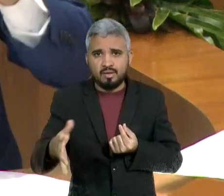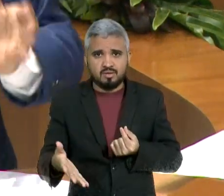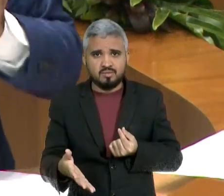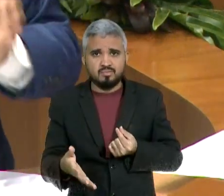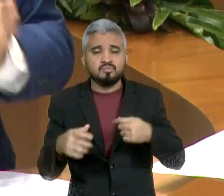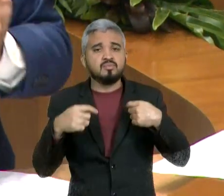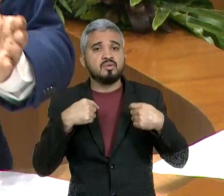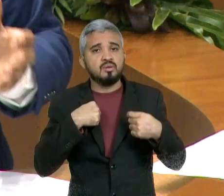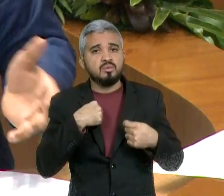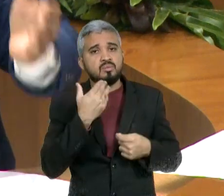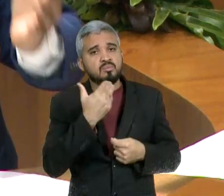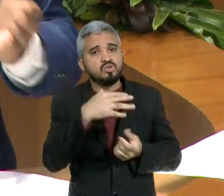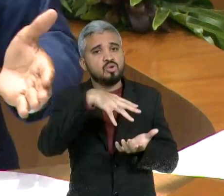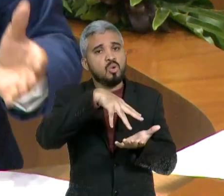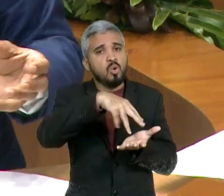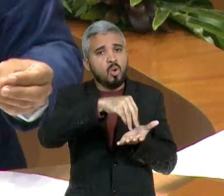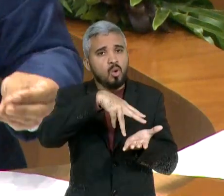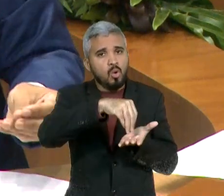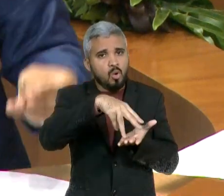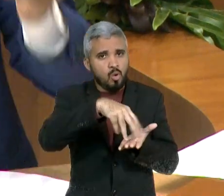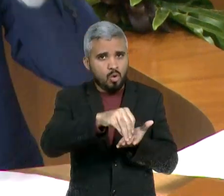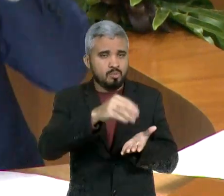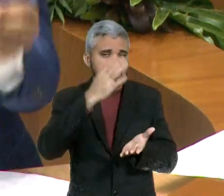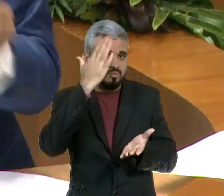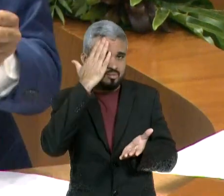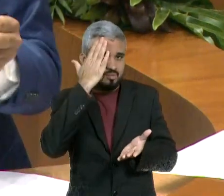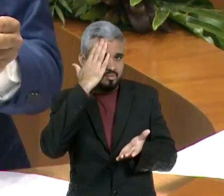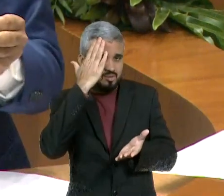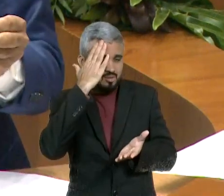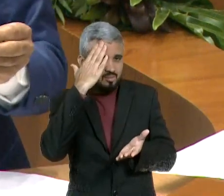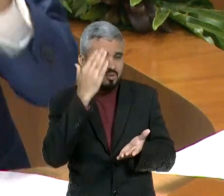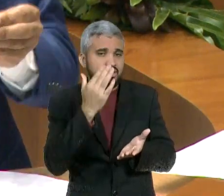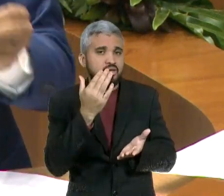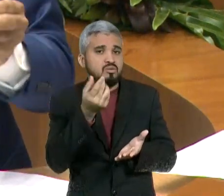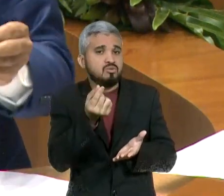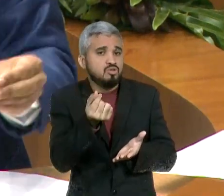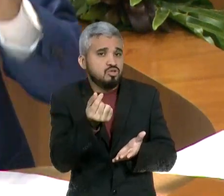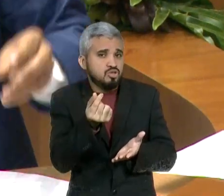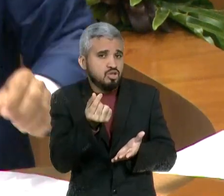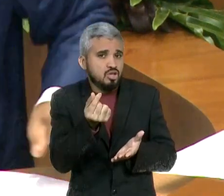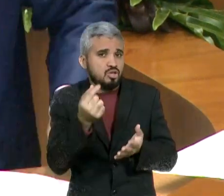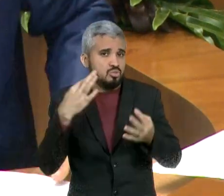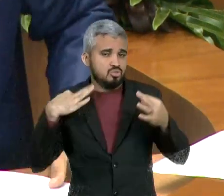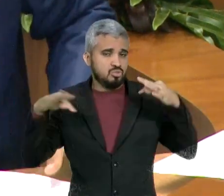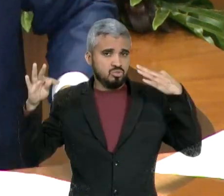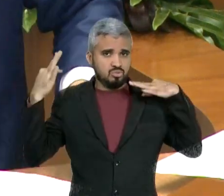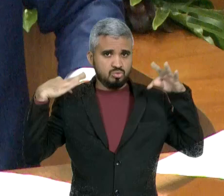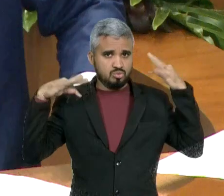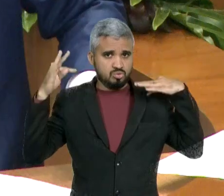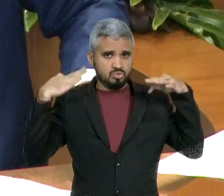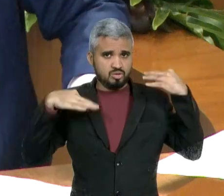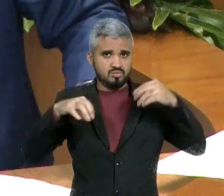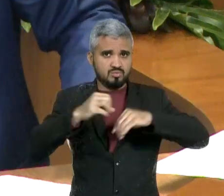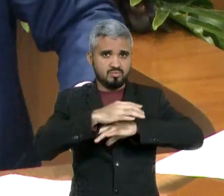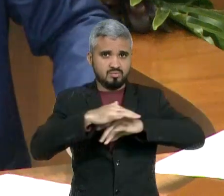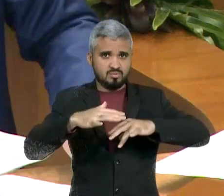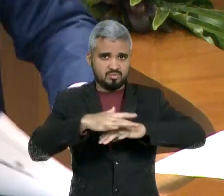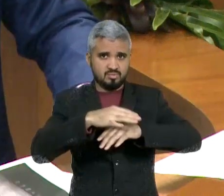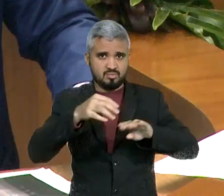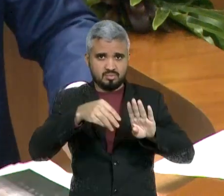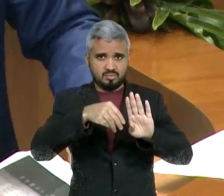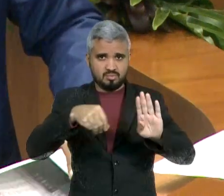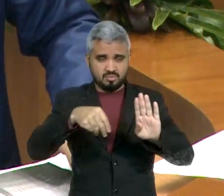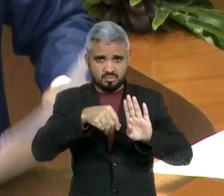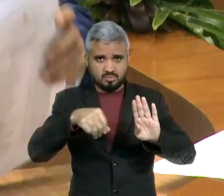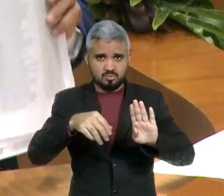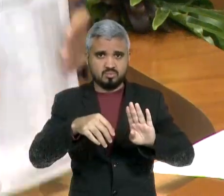recibos, como foi gasto, como foi empregado o voucher do turismo na cidade de Barreirinhas. É o que